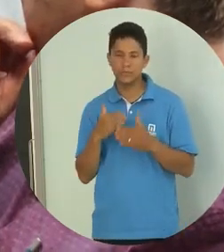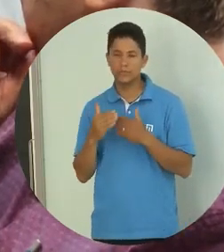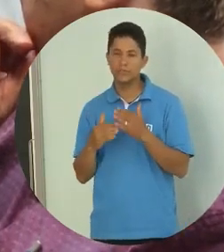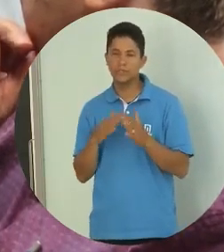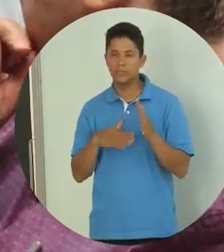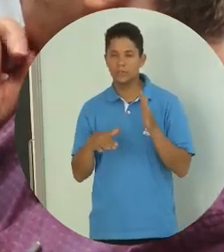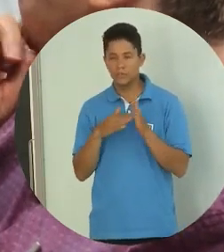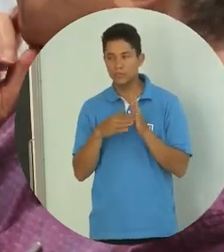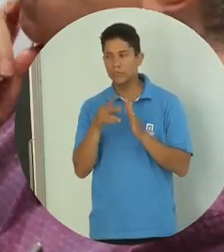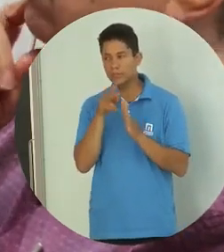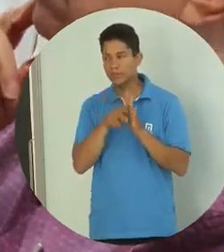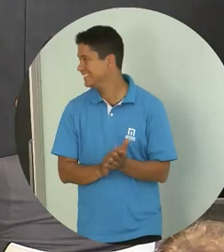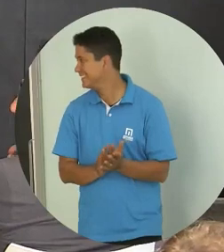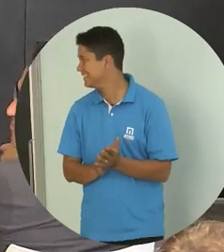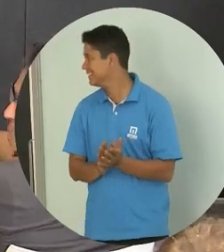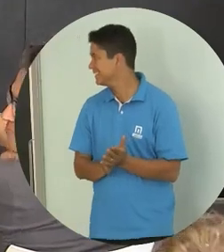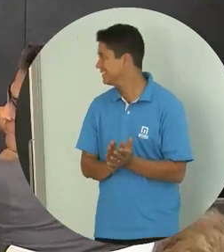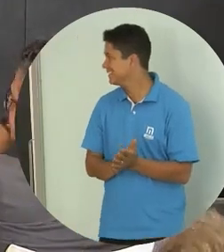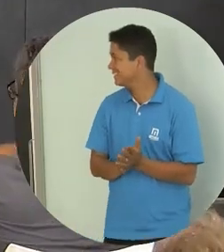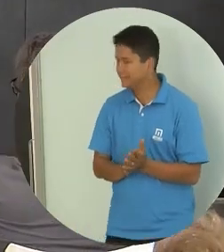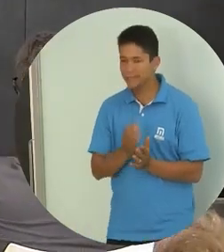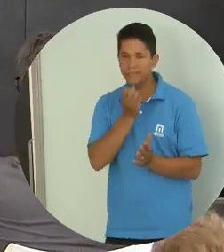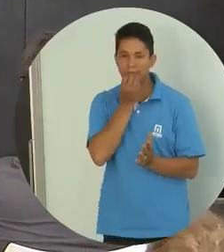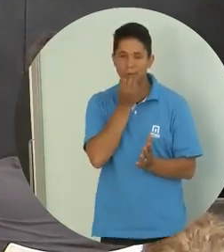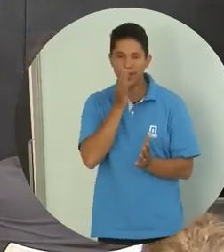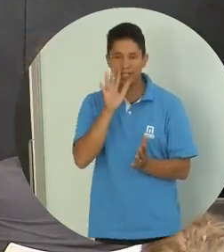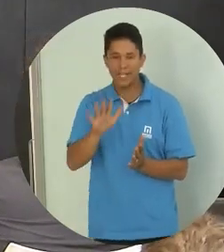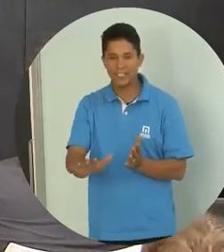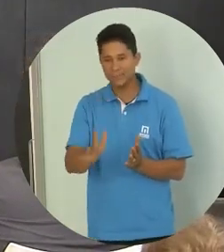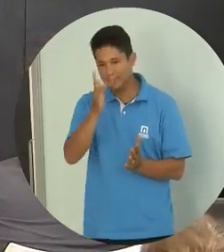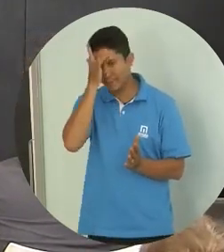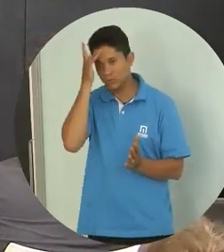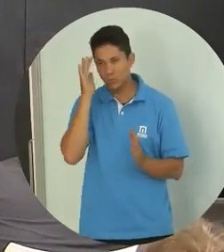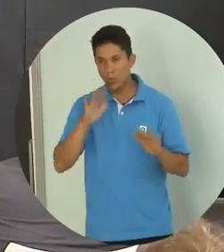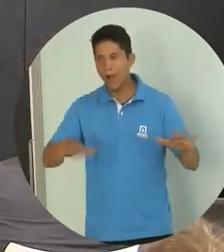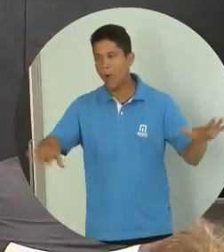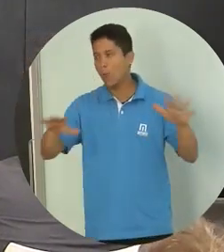com produto 1 para 1. Boa tarde, pessoal.